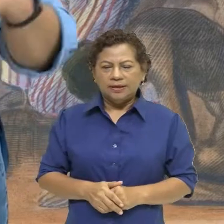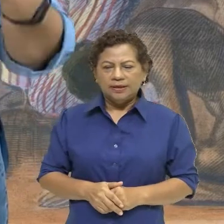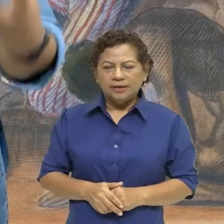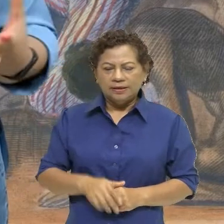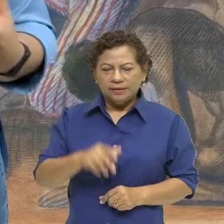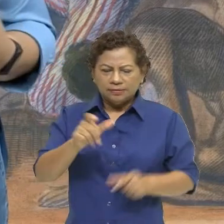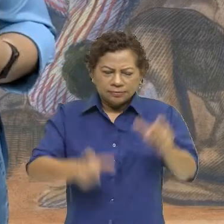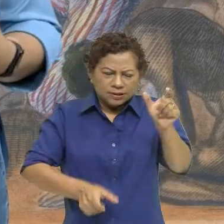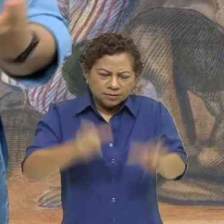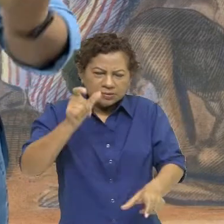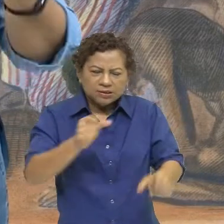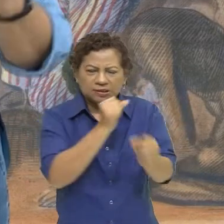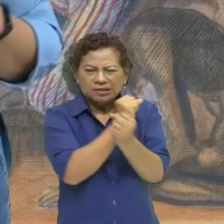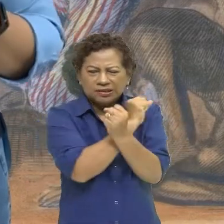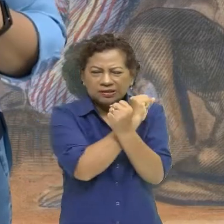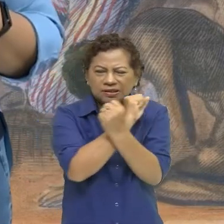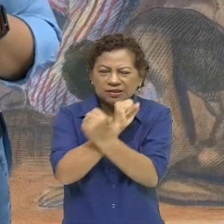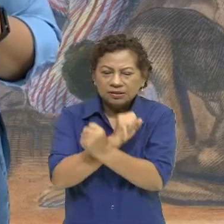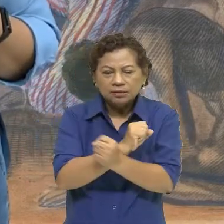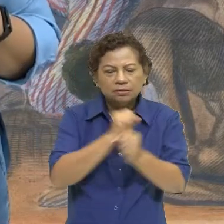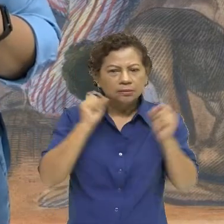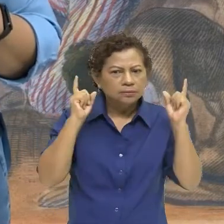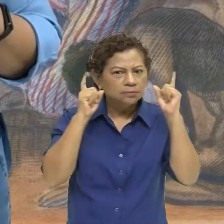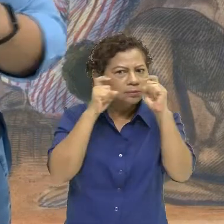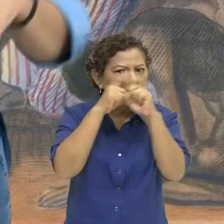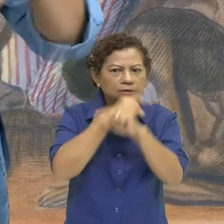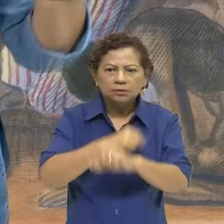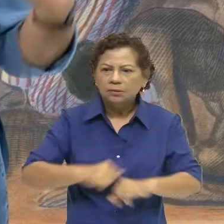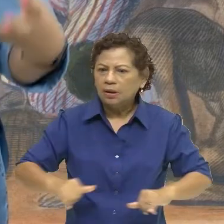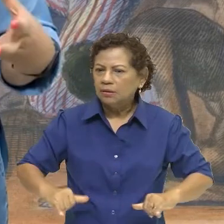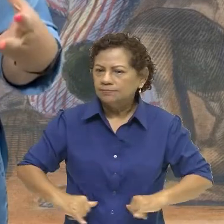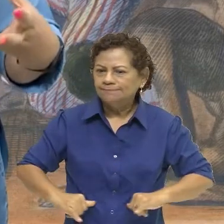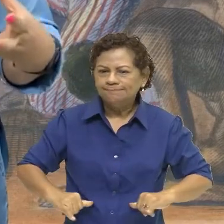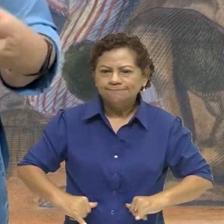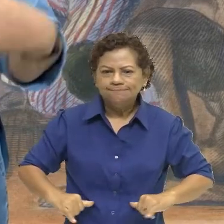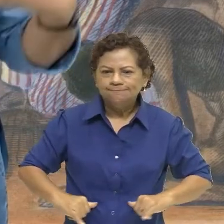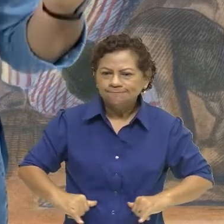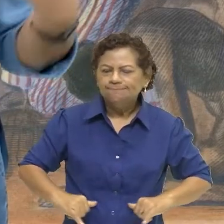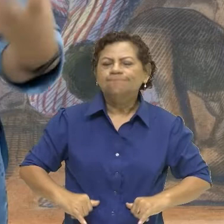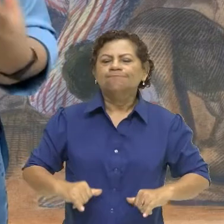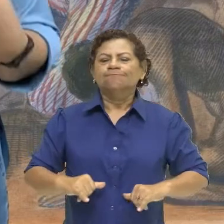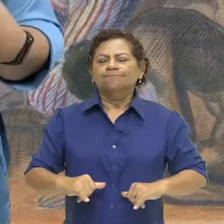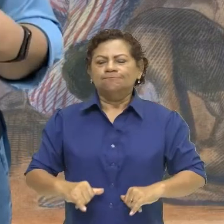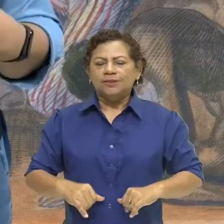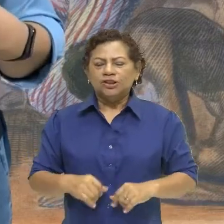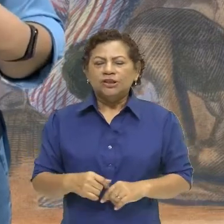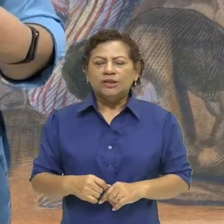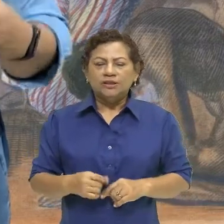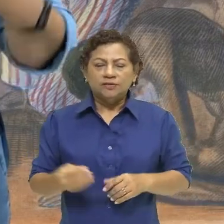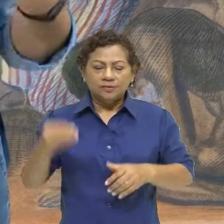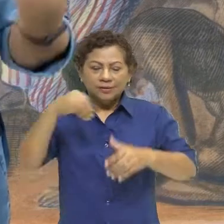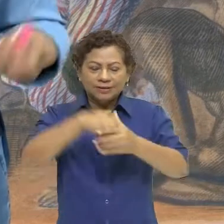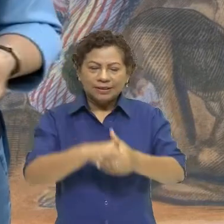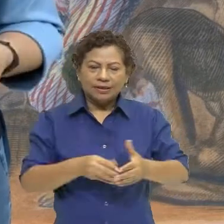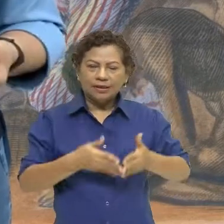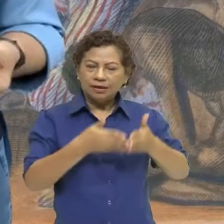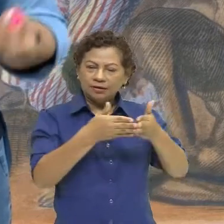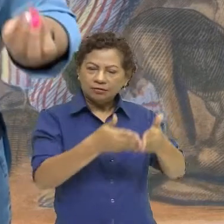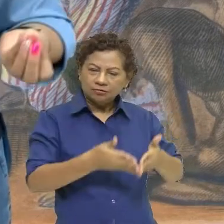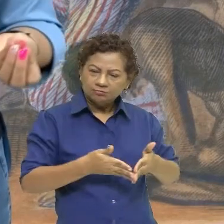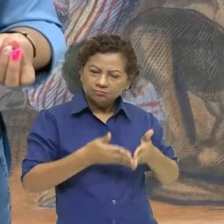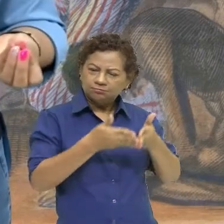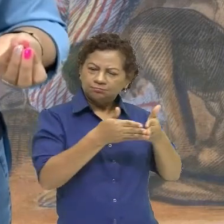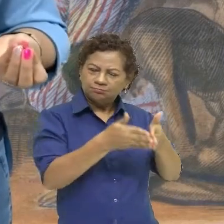escravizados viviam em condições muito difíceis para o nosso território, dentro dos chamados navios negreiros. O fato é que o